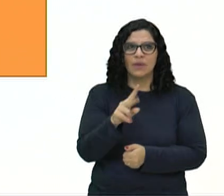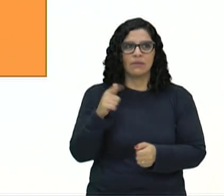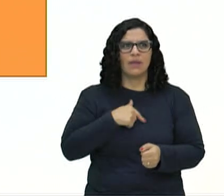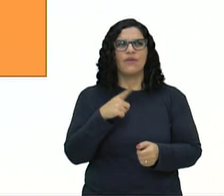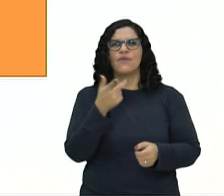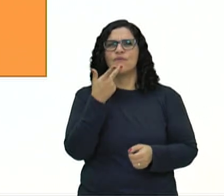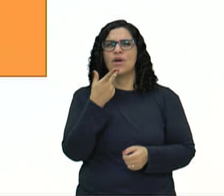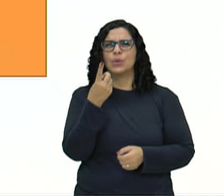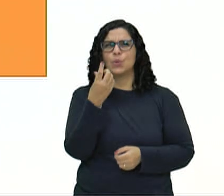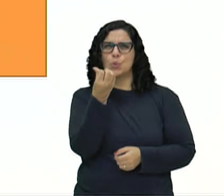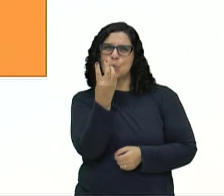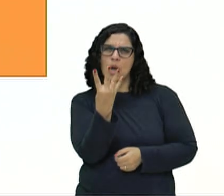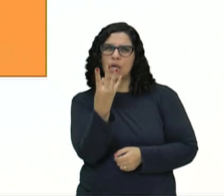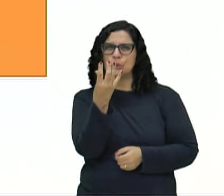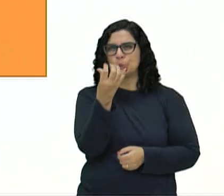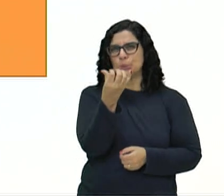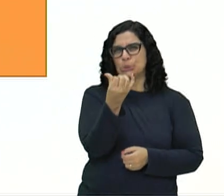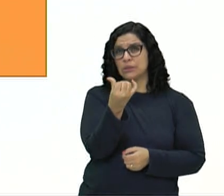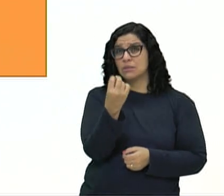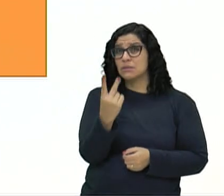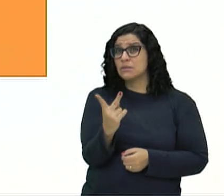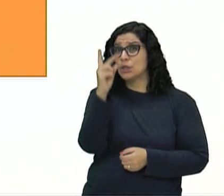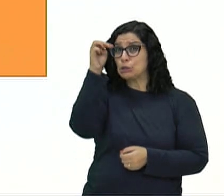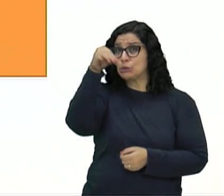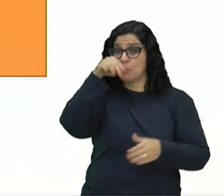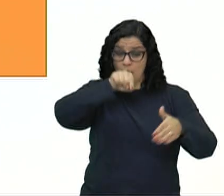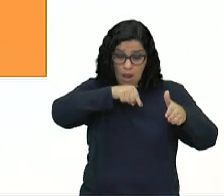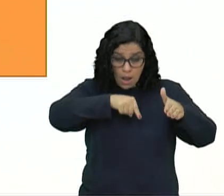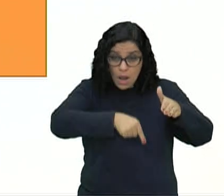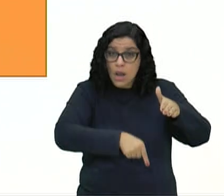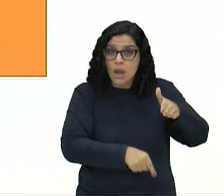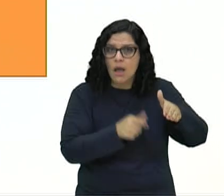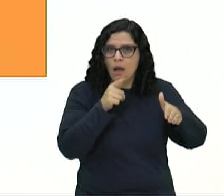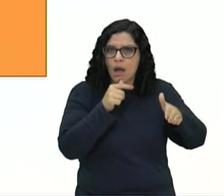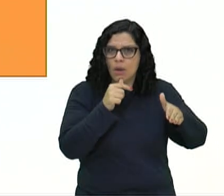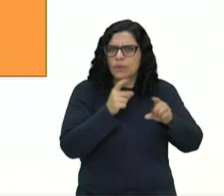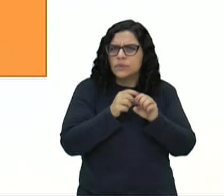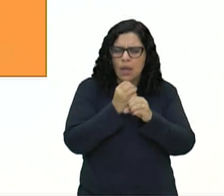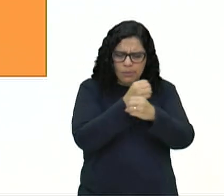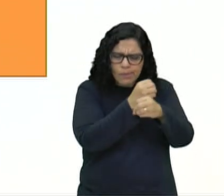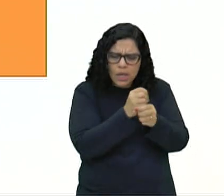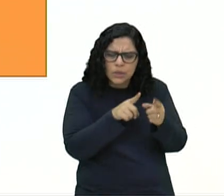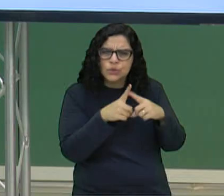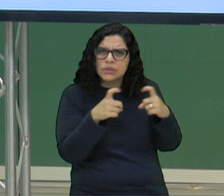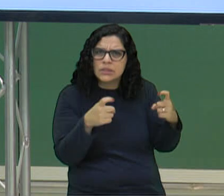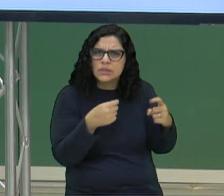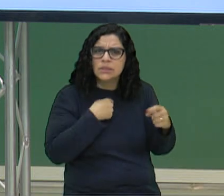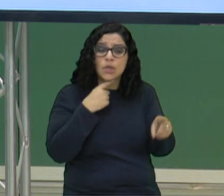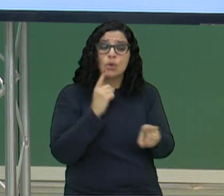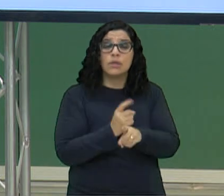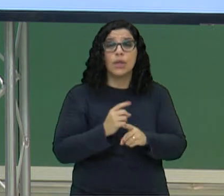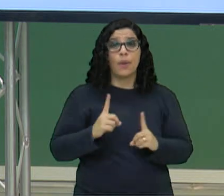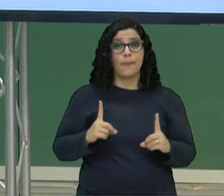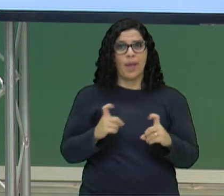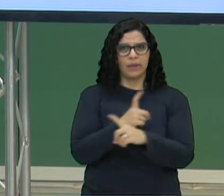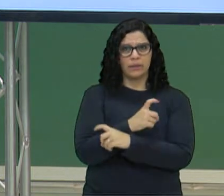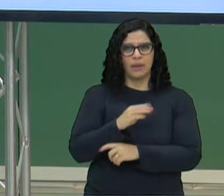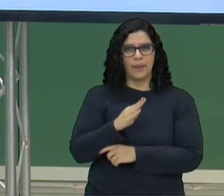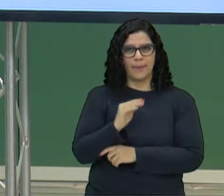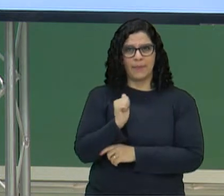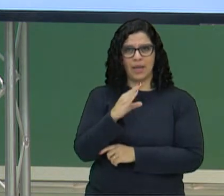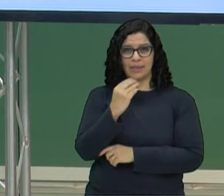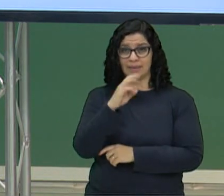4, 6 quilômetros de profundidade dentro do oceano. O que os cientistas descobriram lá? Bactérias que fazem processos